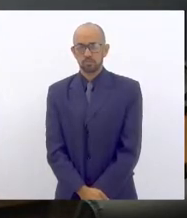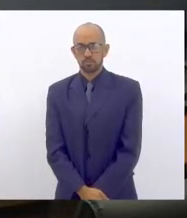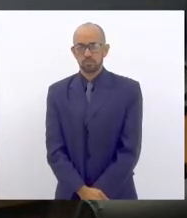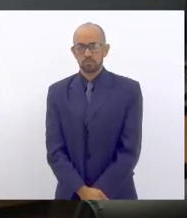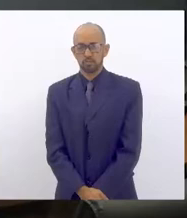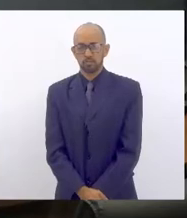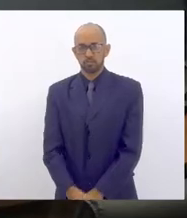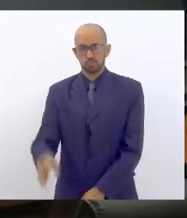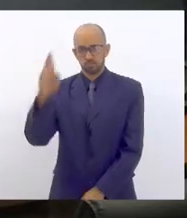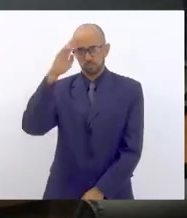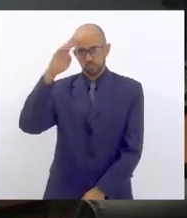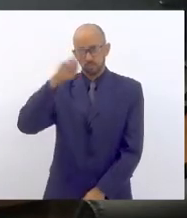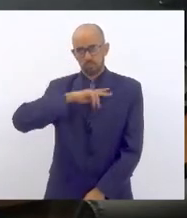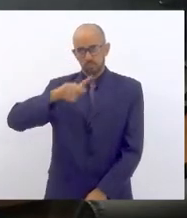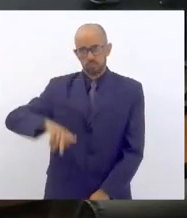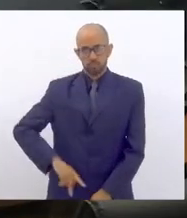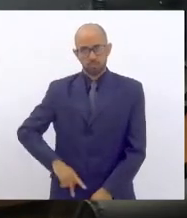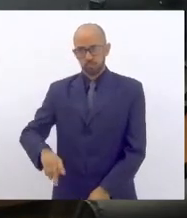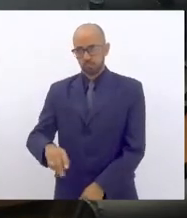Senhor presidente,